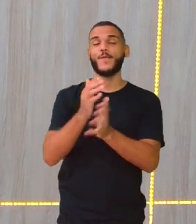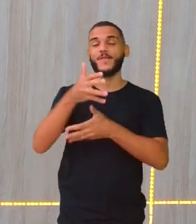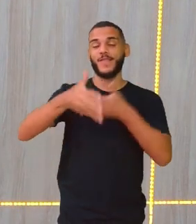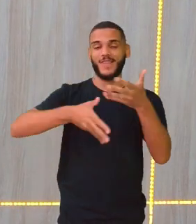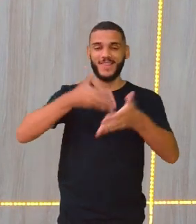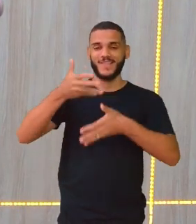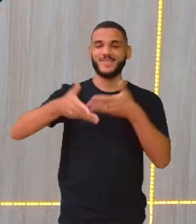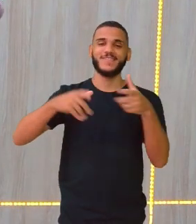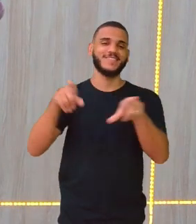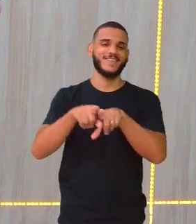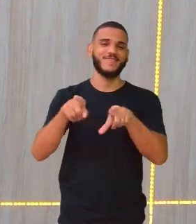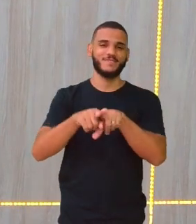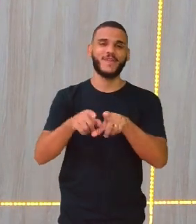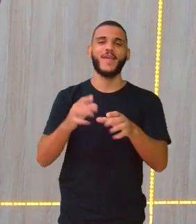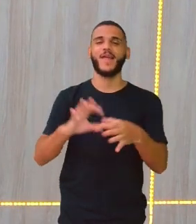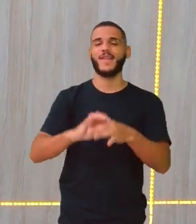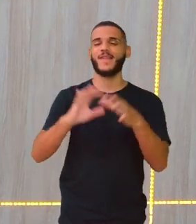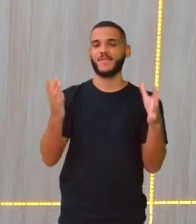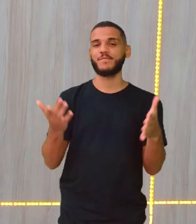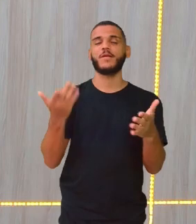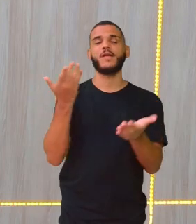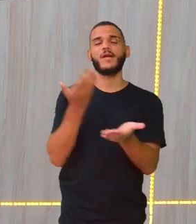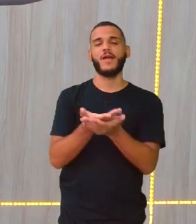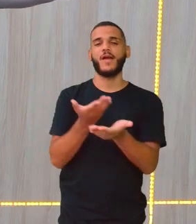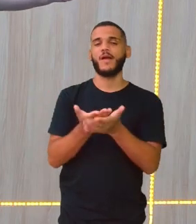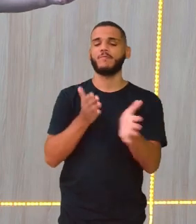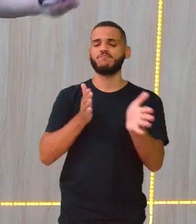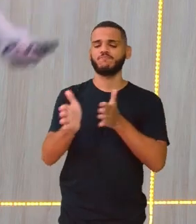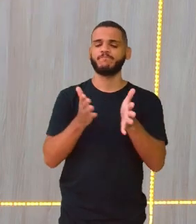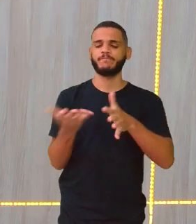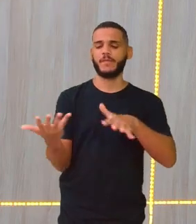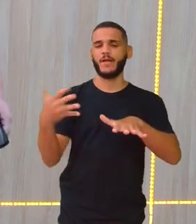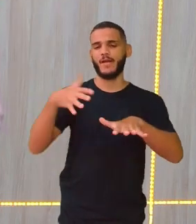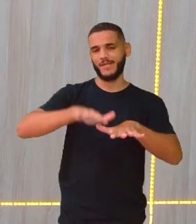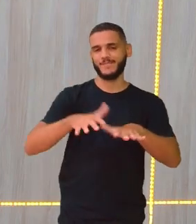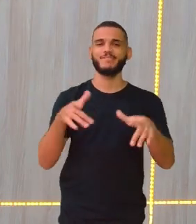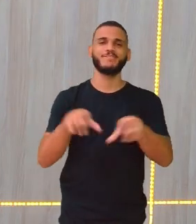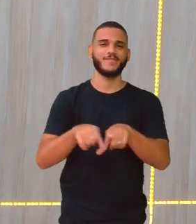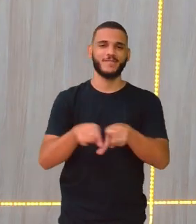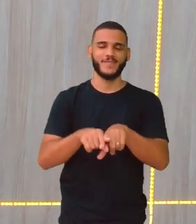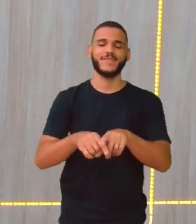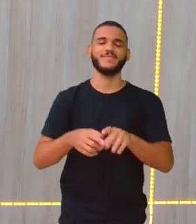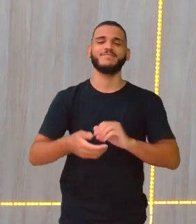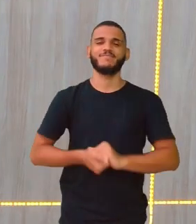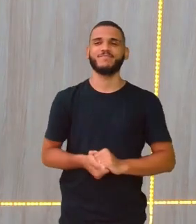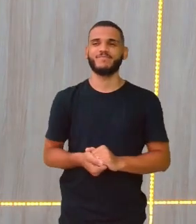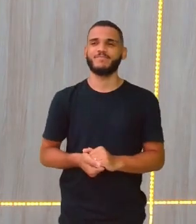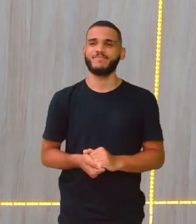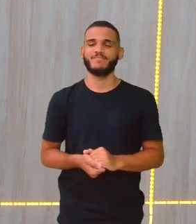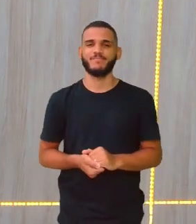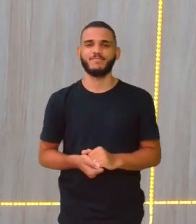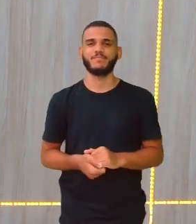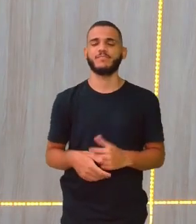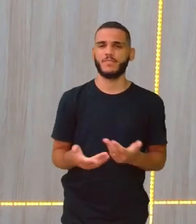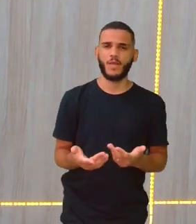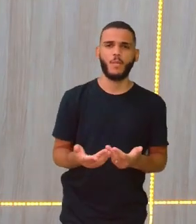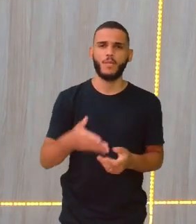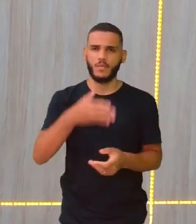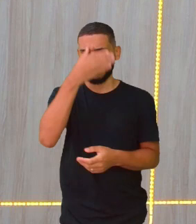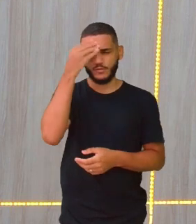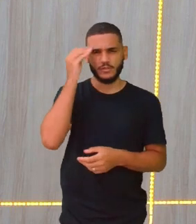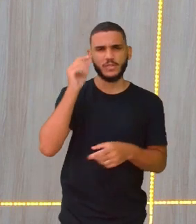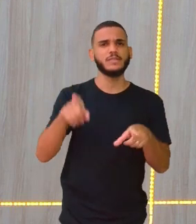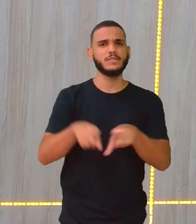que está aqui, sempre permitindo que minha aula tenha mais acessibilidade. Gente, não esquece de se